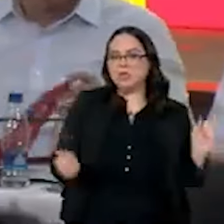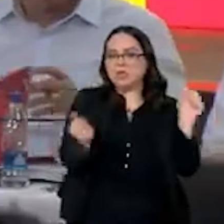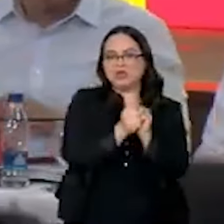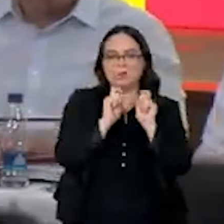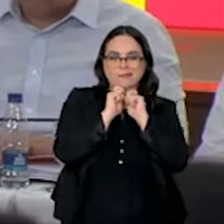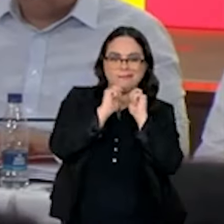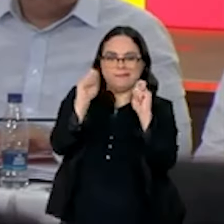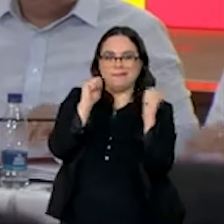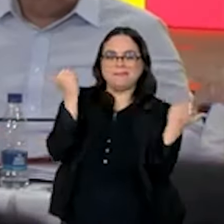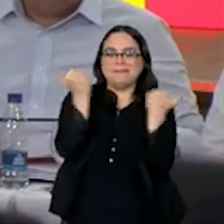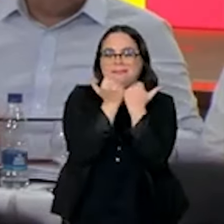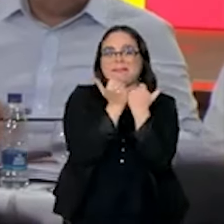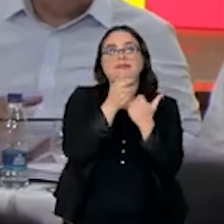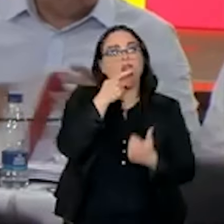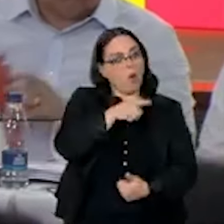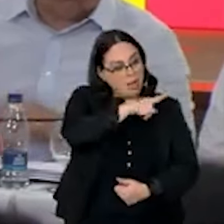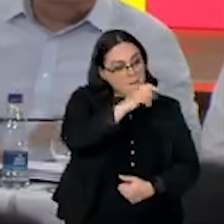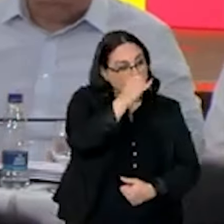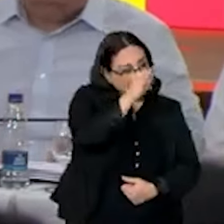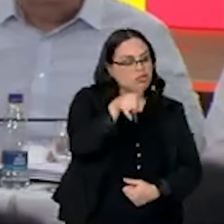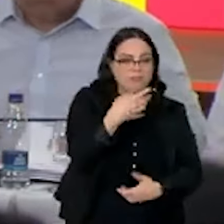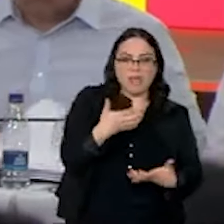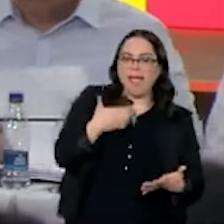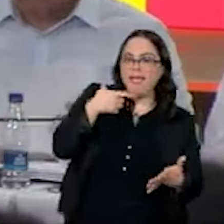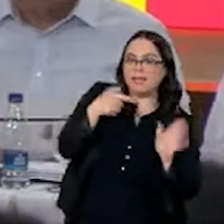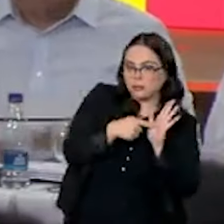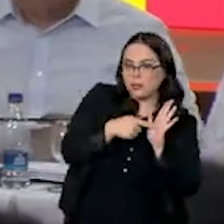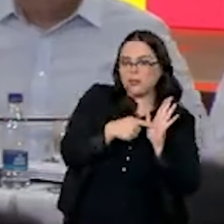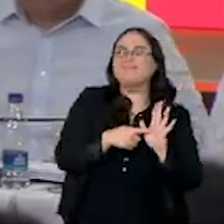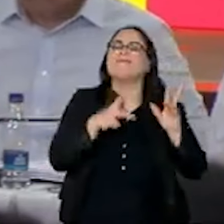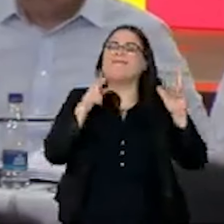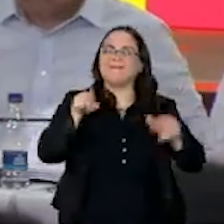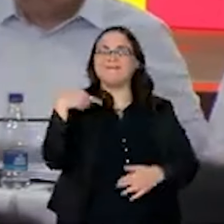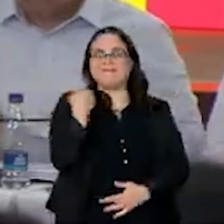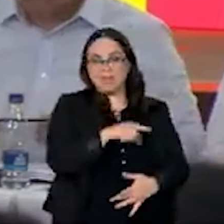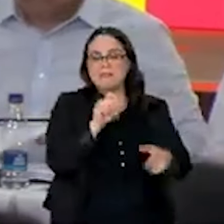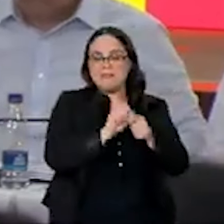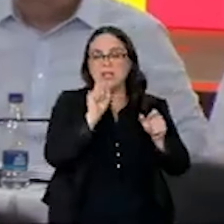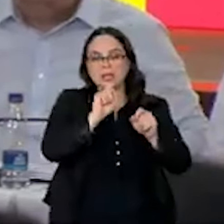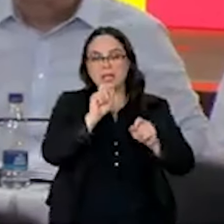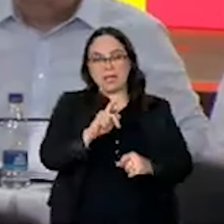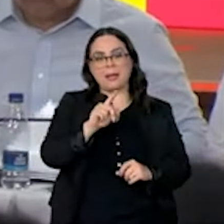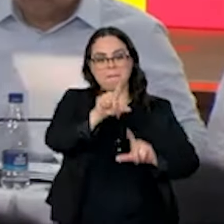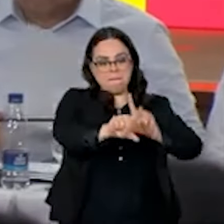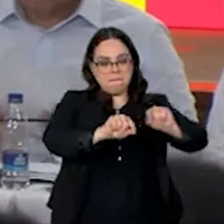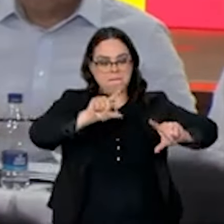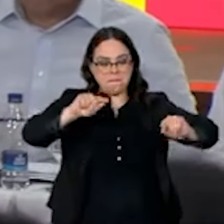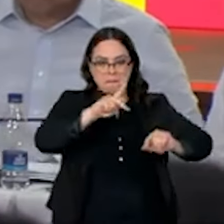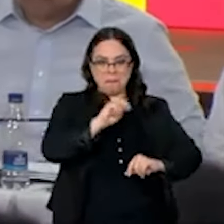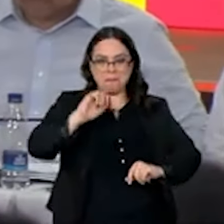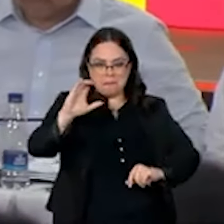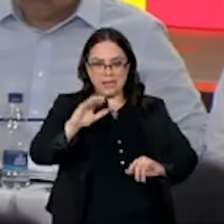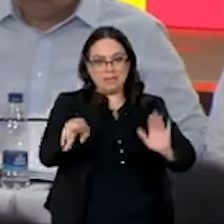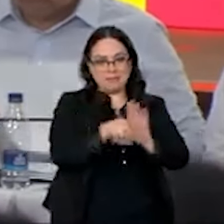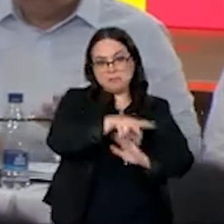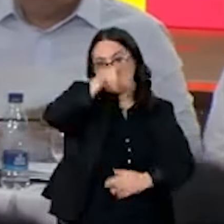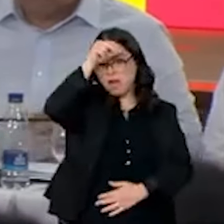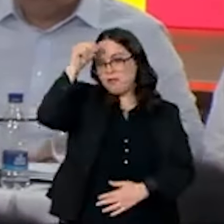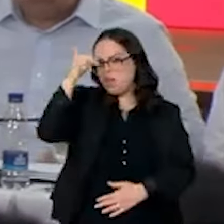decidiu o que era importante aqui. Da mesma forma que quando nós fizemos o Pacto Seleções para os